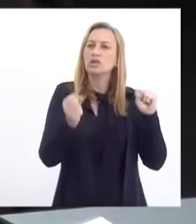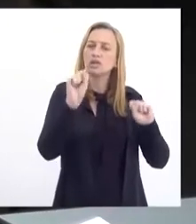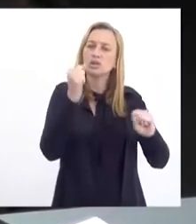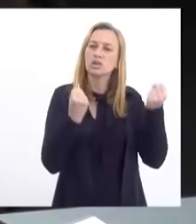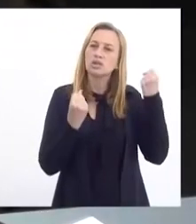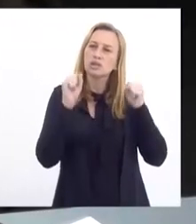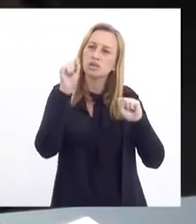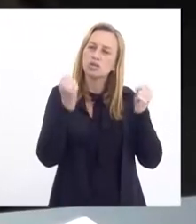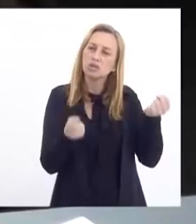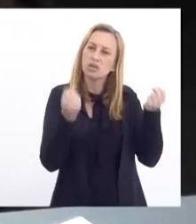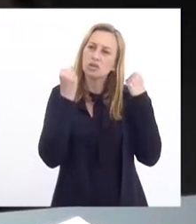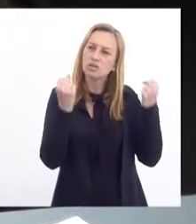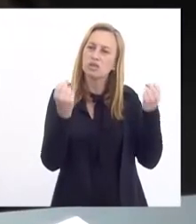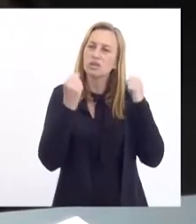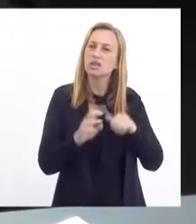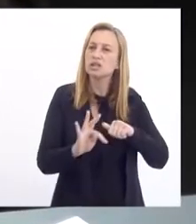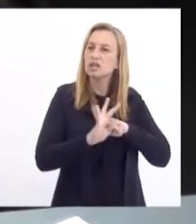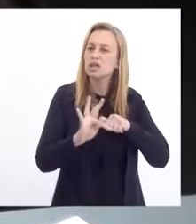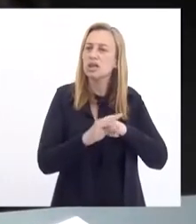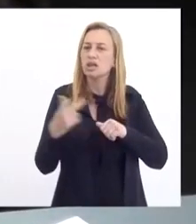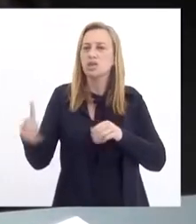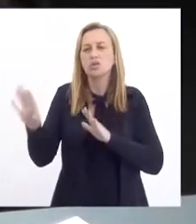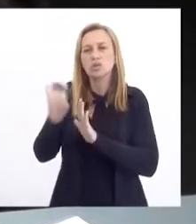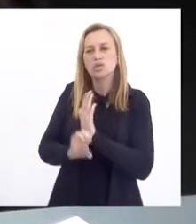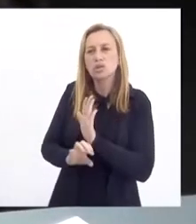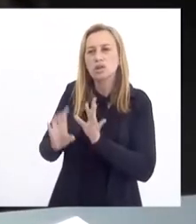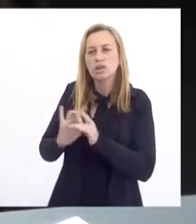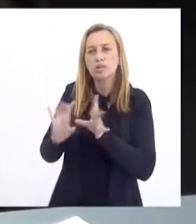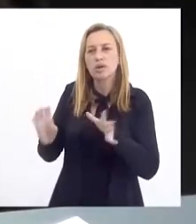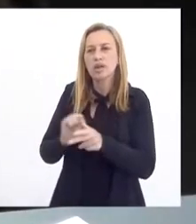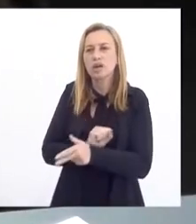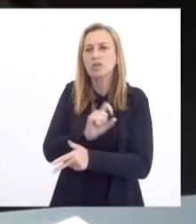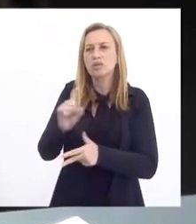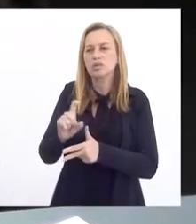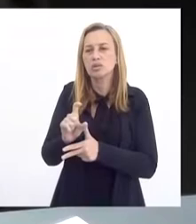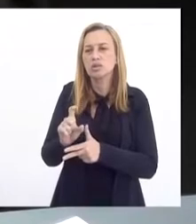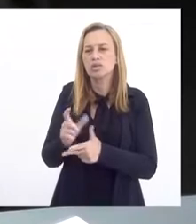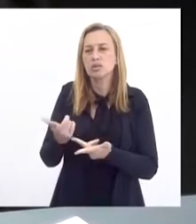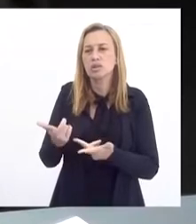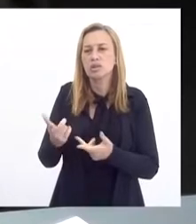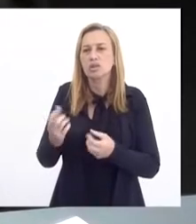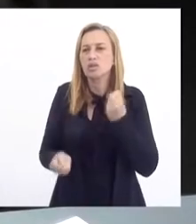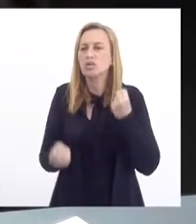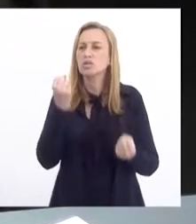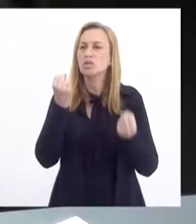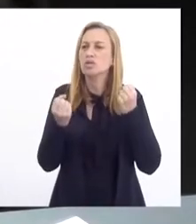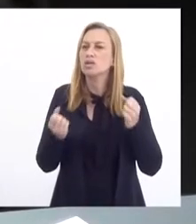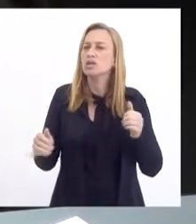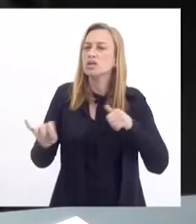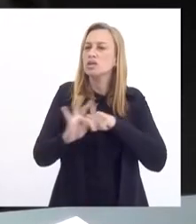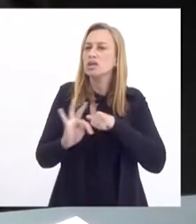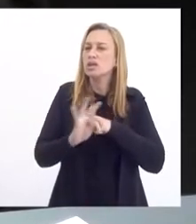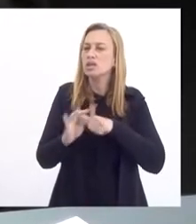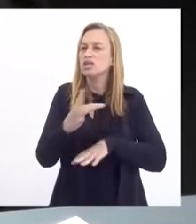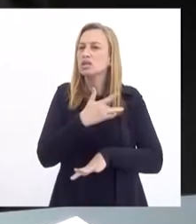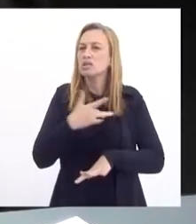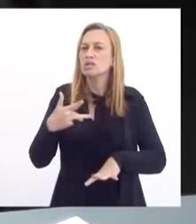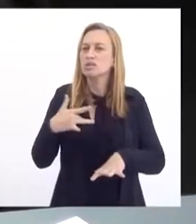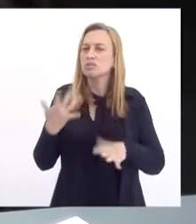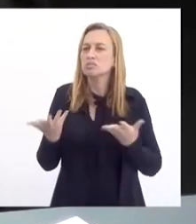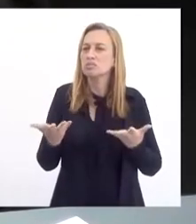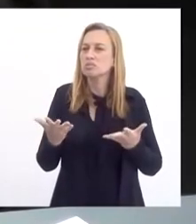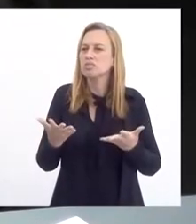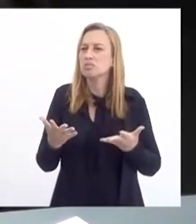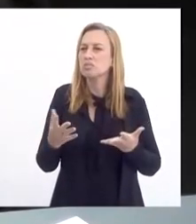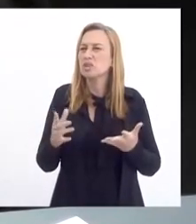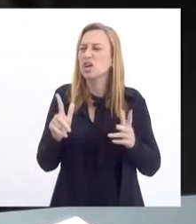Saúde. A sua emenda. Autoriza o Poder Executivo a incluir o professor de Educação Física na equipe técnica da Rede Estadual de Saúde. É a